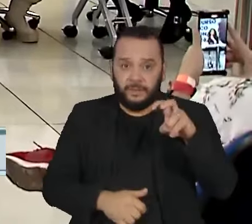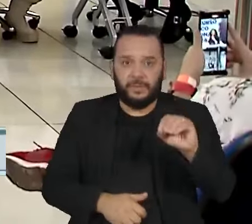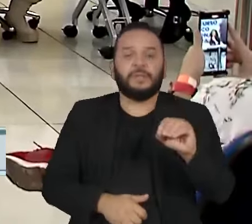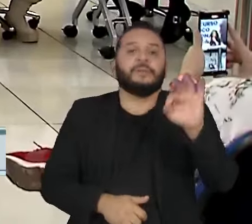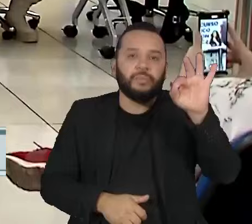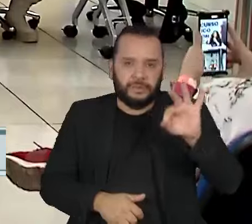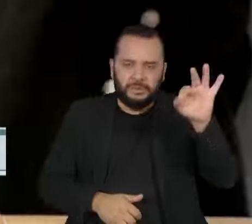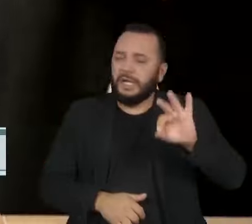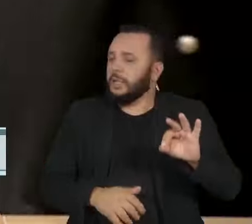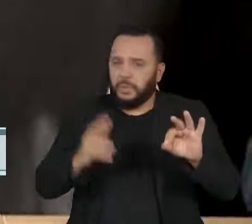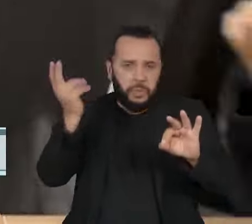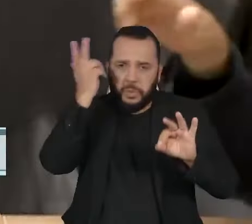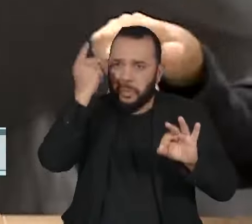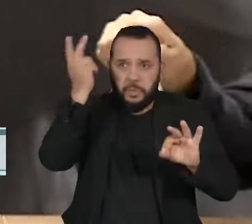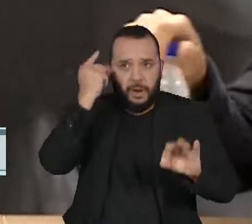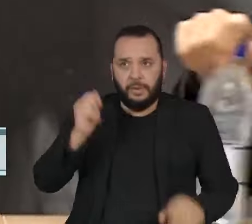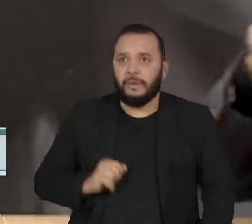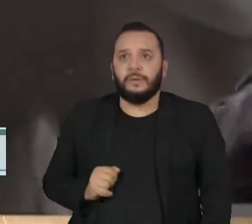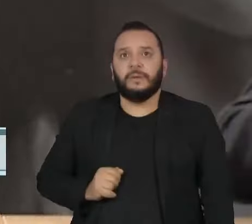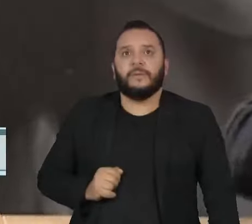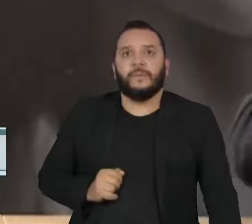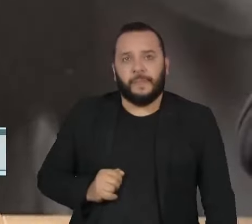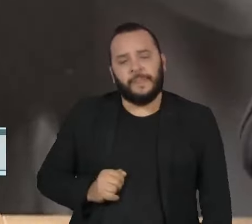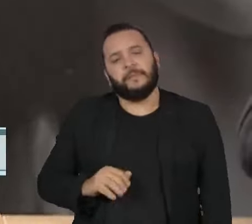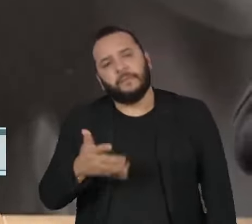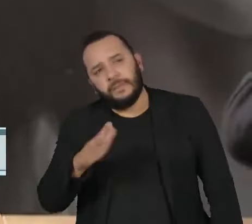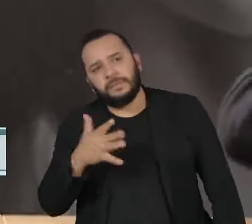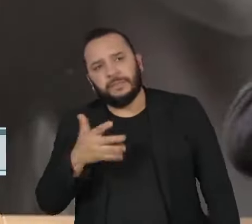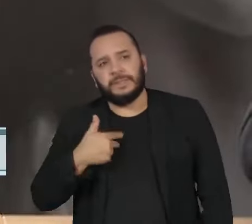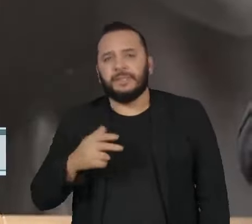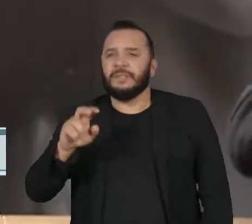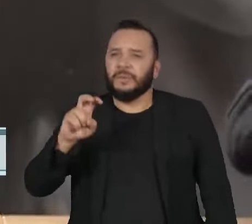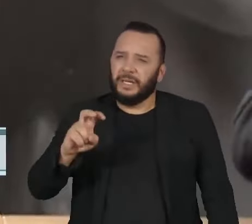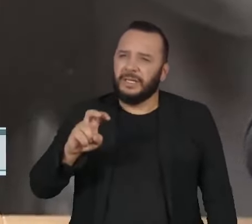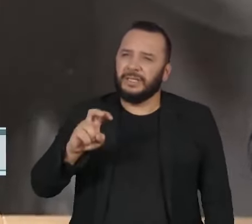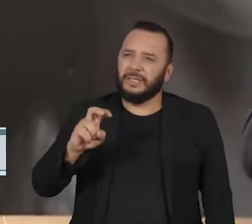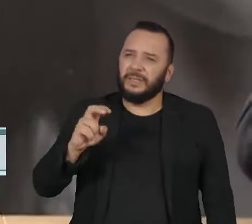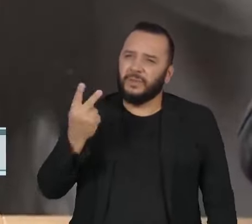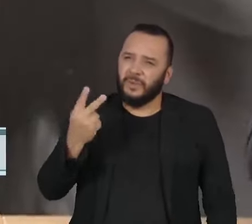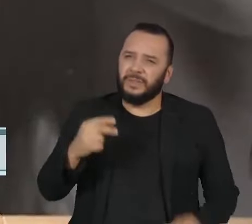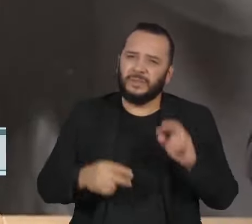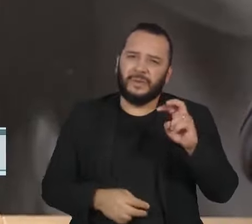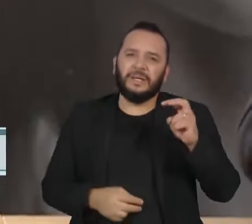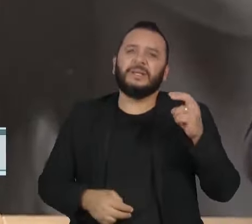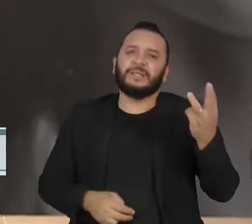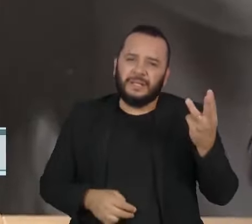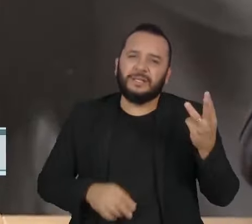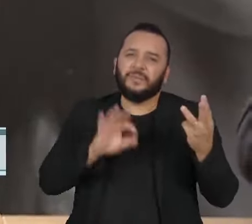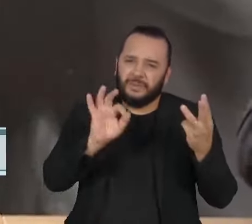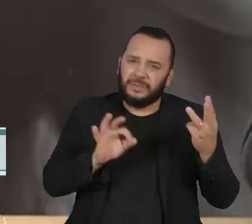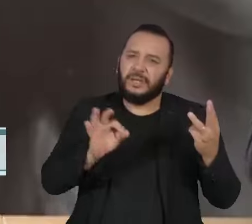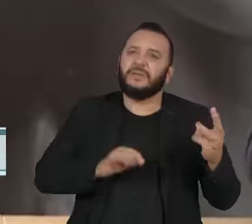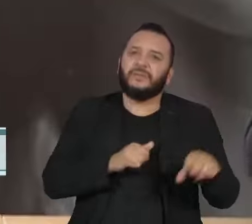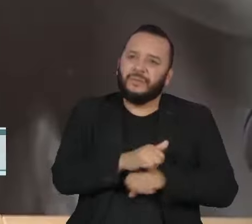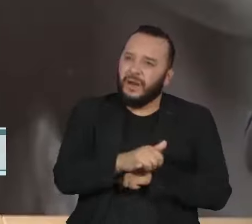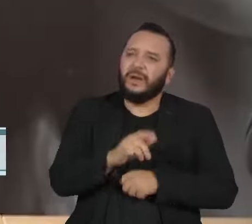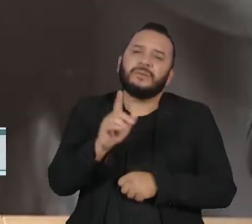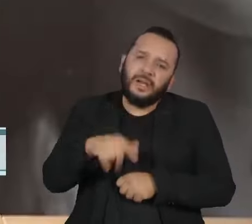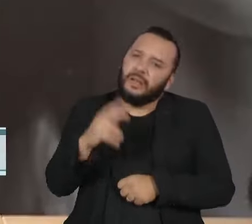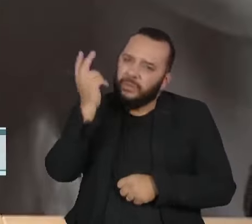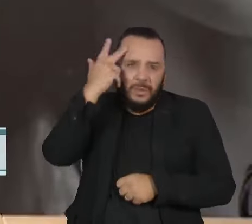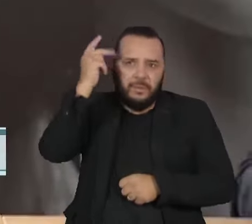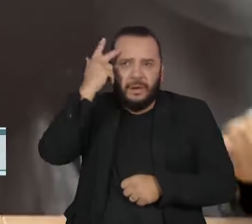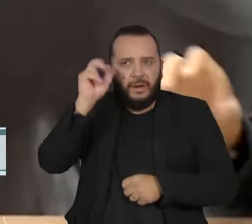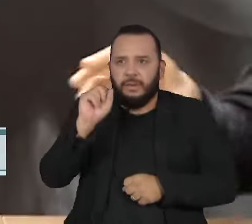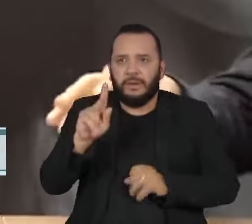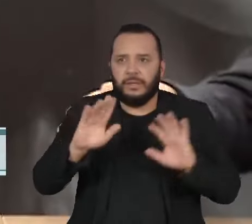da expectativa. Em torno disso, de uns 52%, 53%, era esperado, está dentro do esperado. A